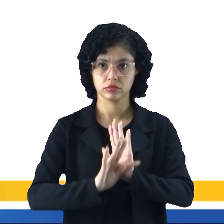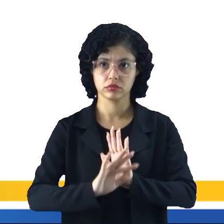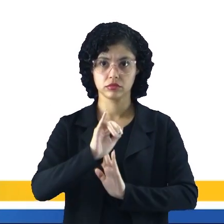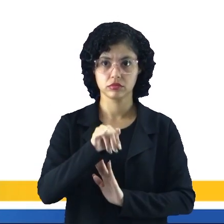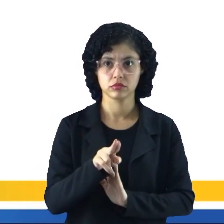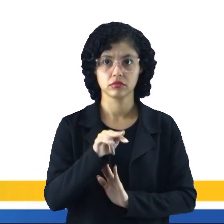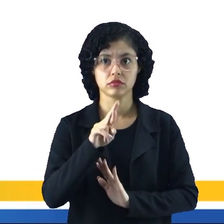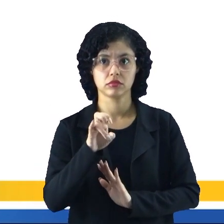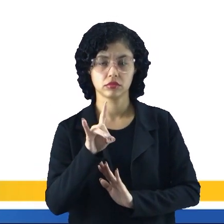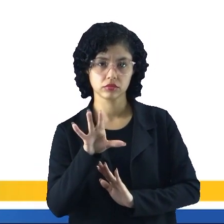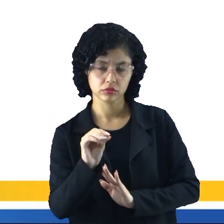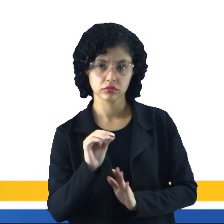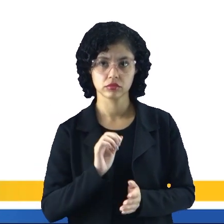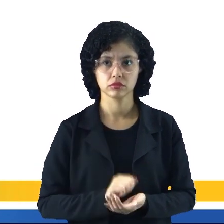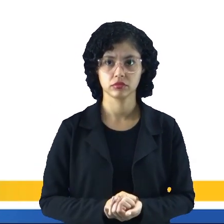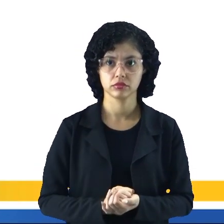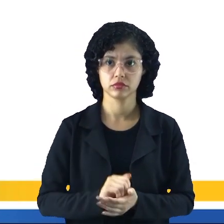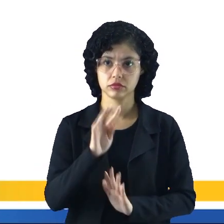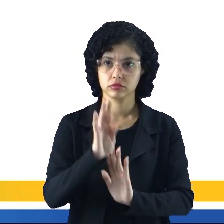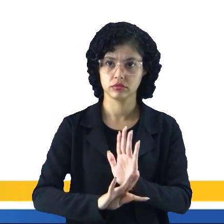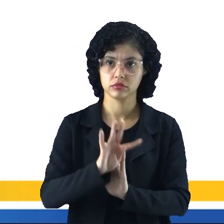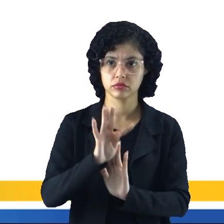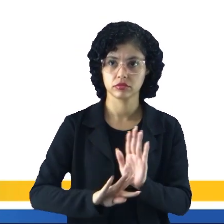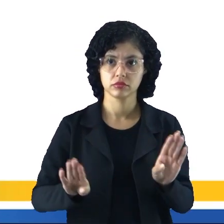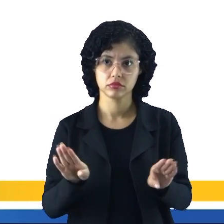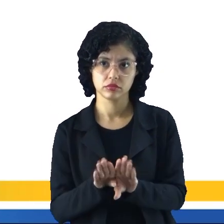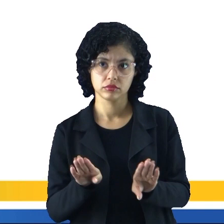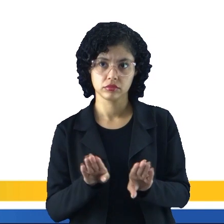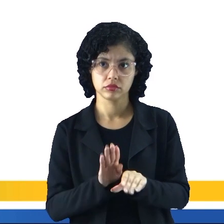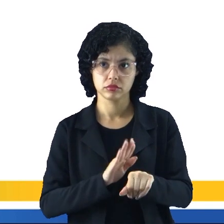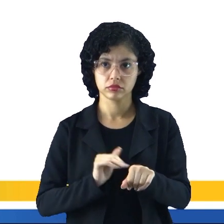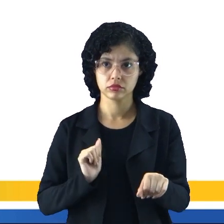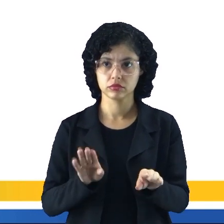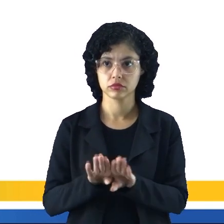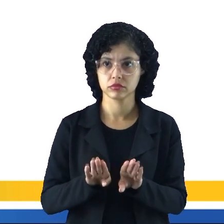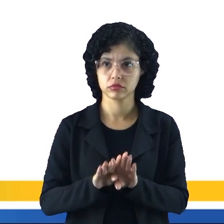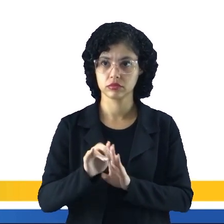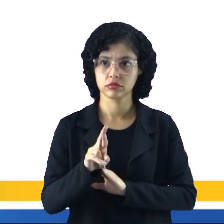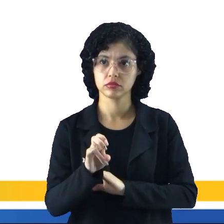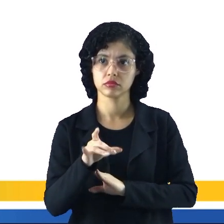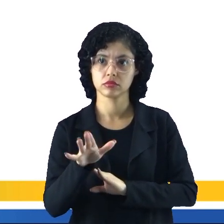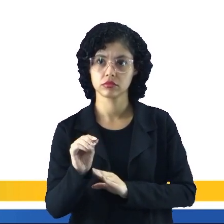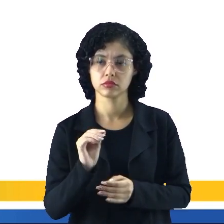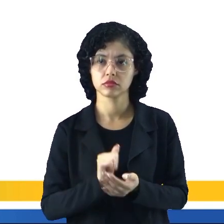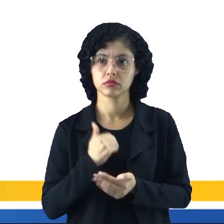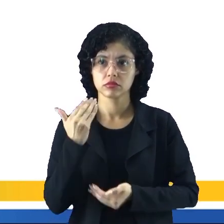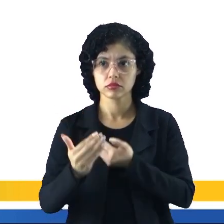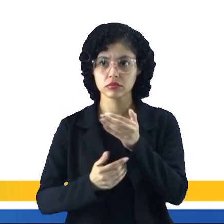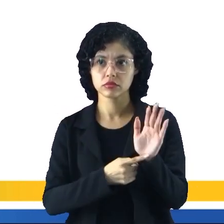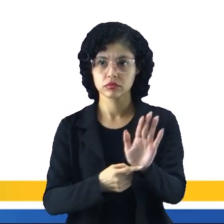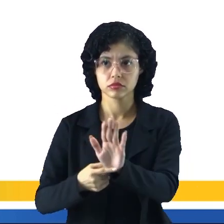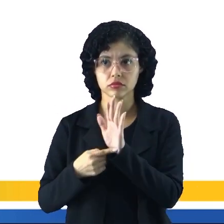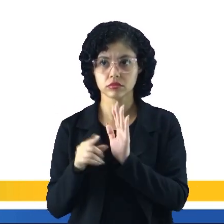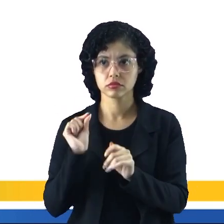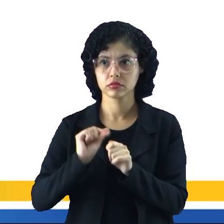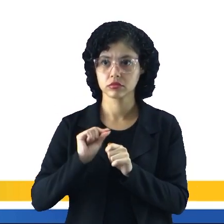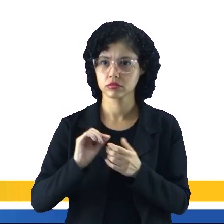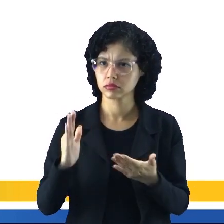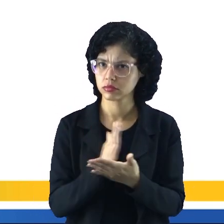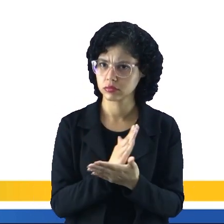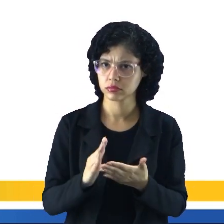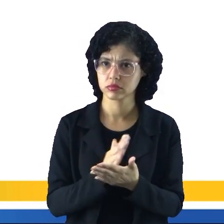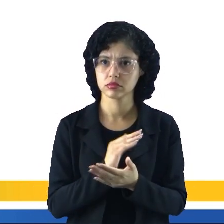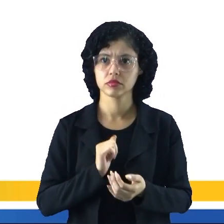injuntivo o texto injuntivo também chamado de instrucional indica um procedimento para realizar